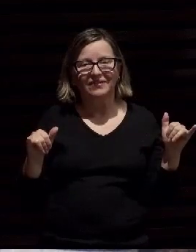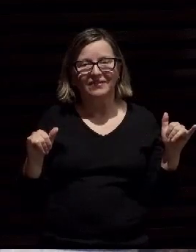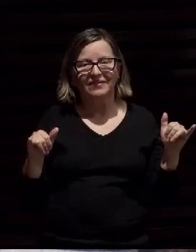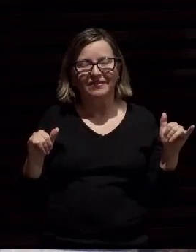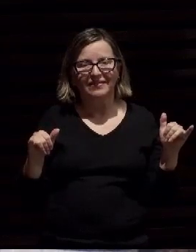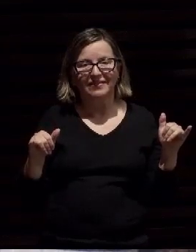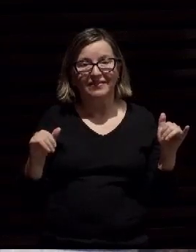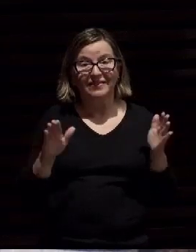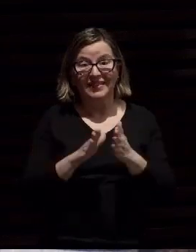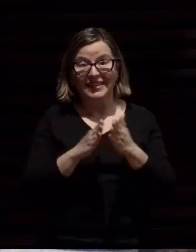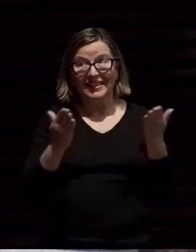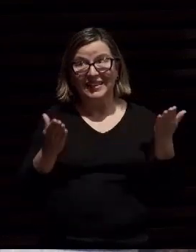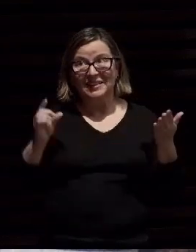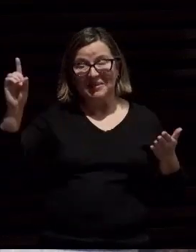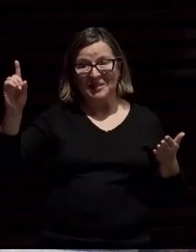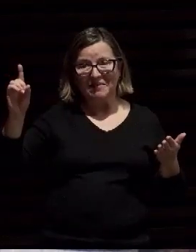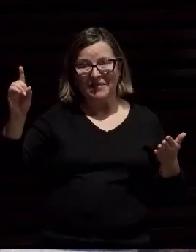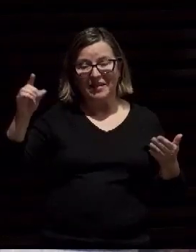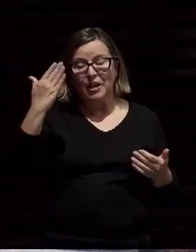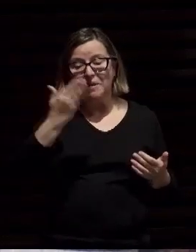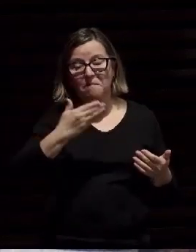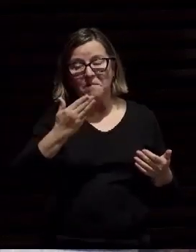Ela se prova a si mesma.